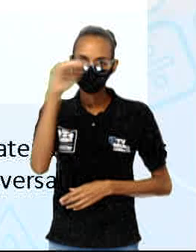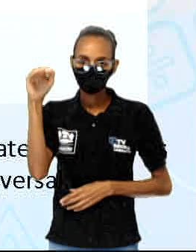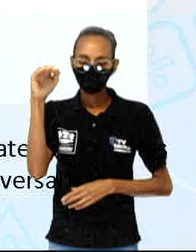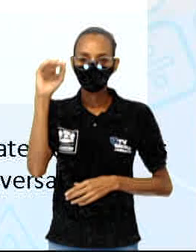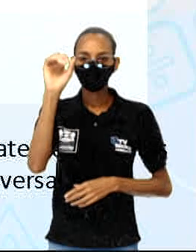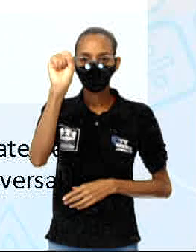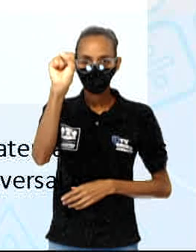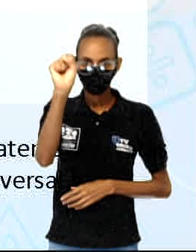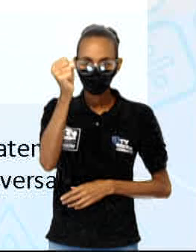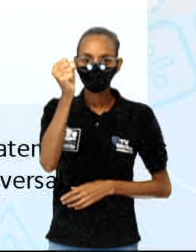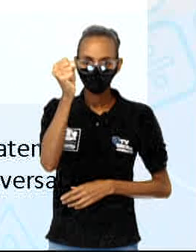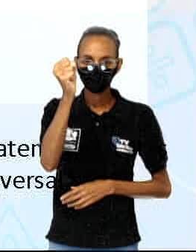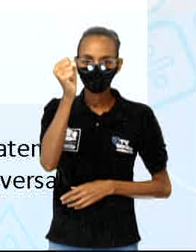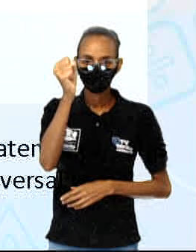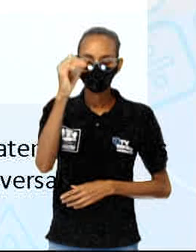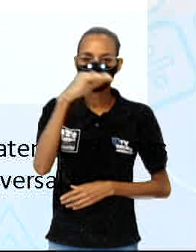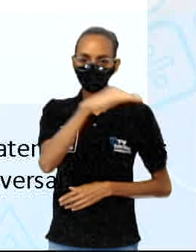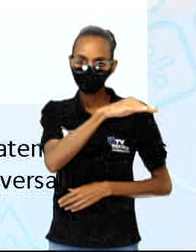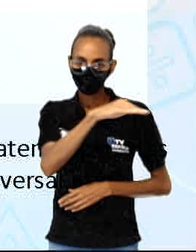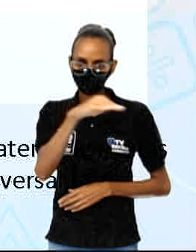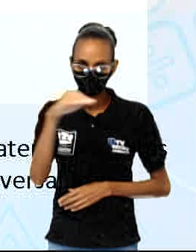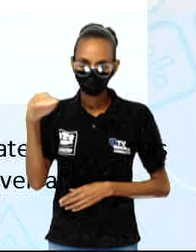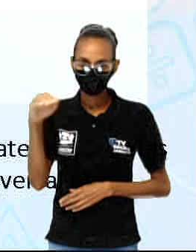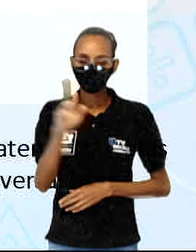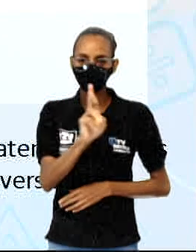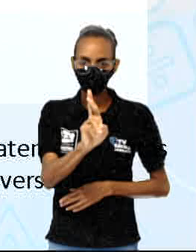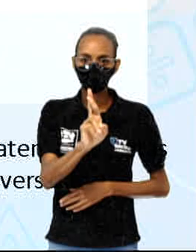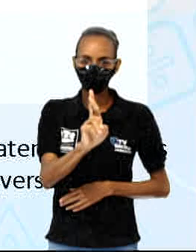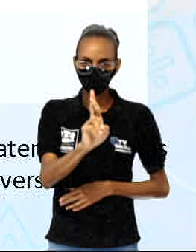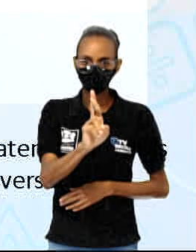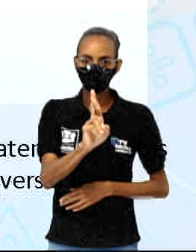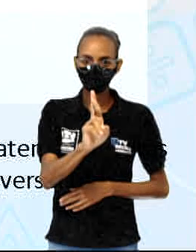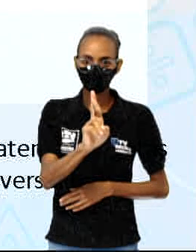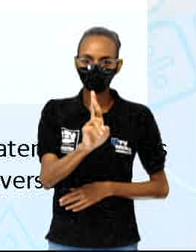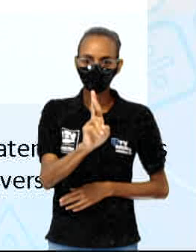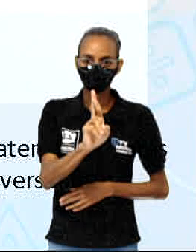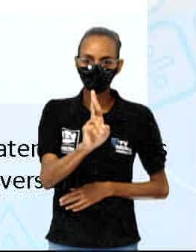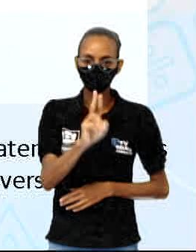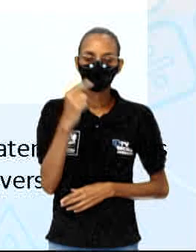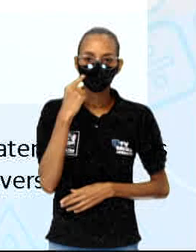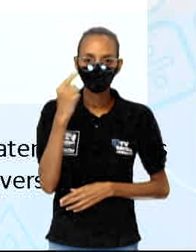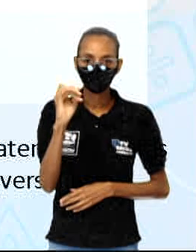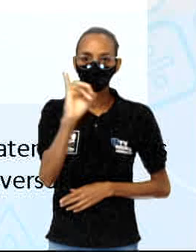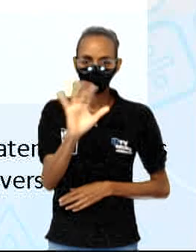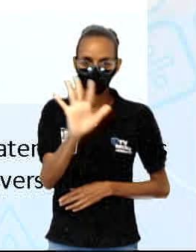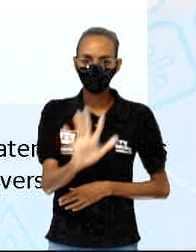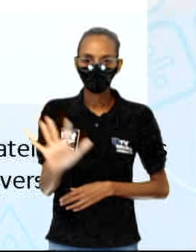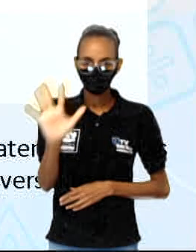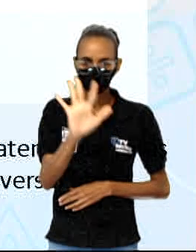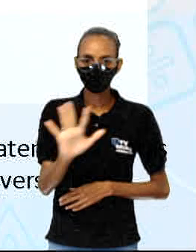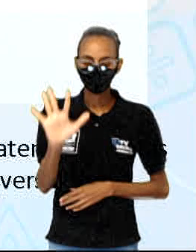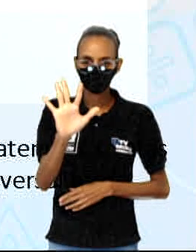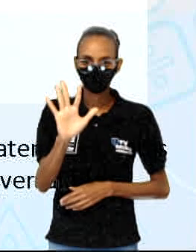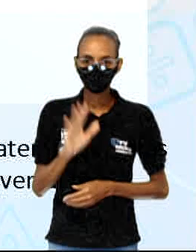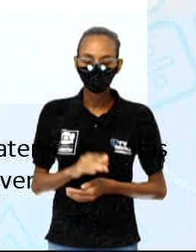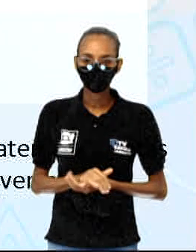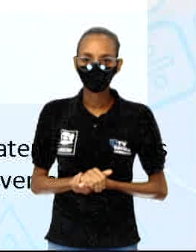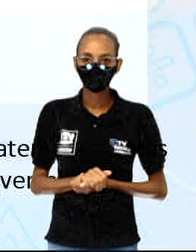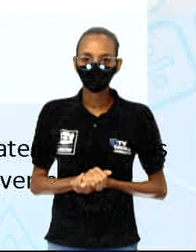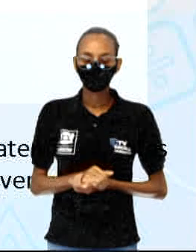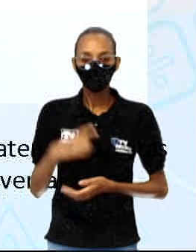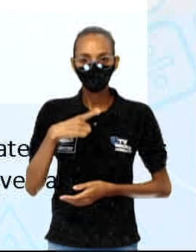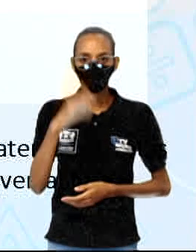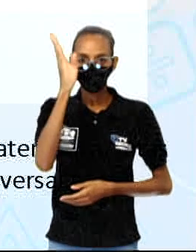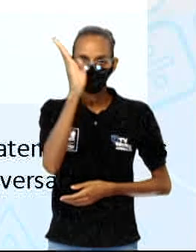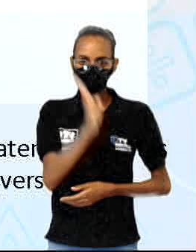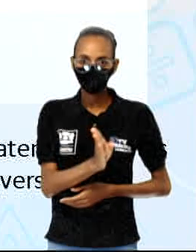aqui e a reta R nesse único ponto aqui. Aqui e aqui. Então, essa reta T,